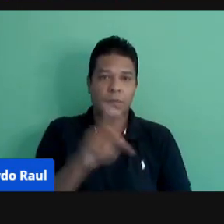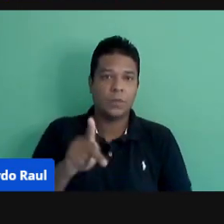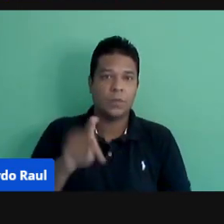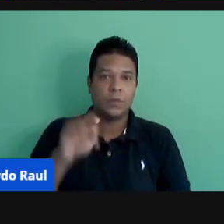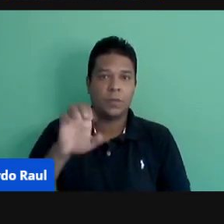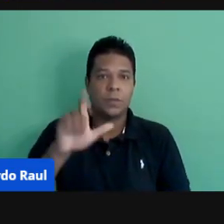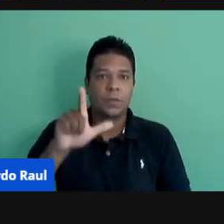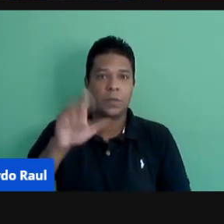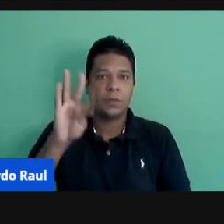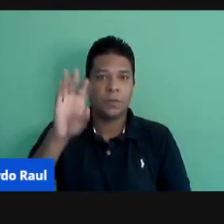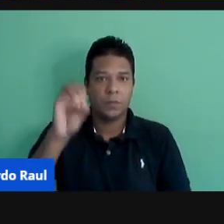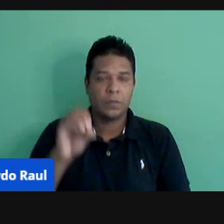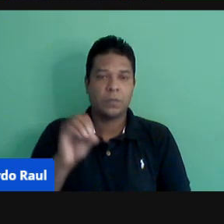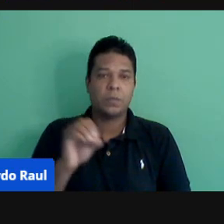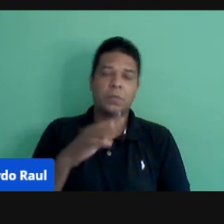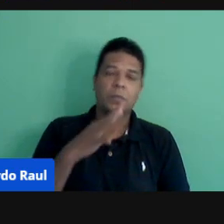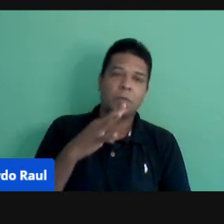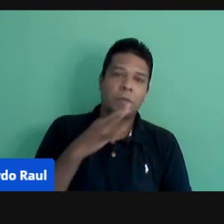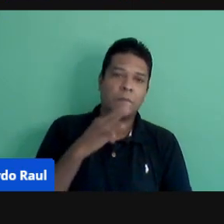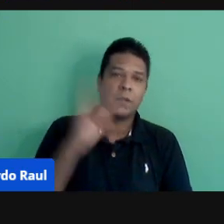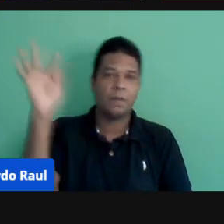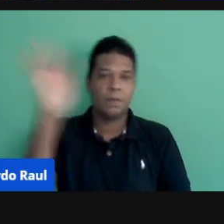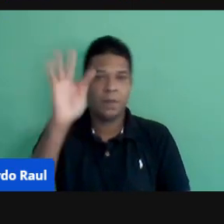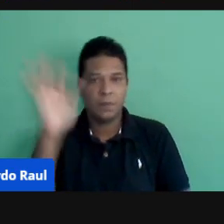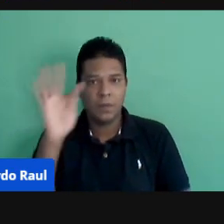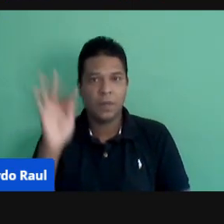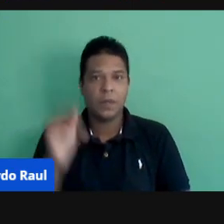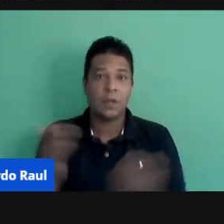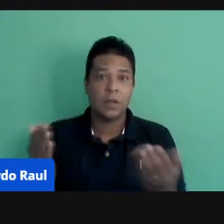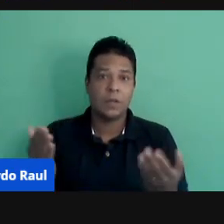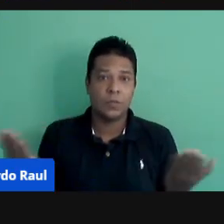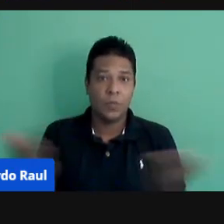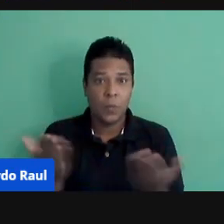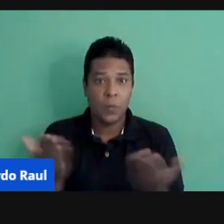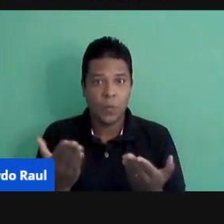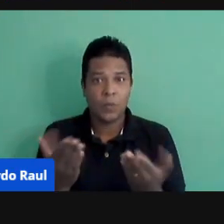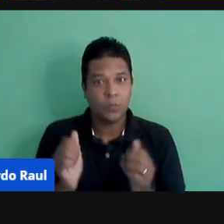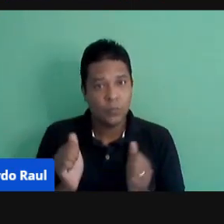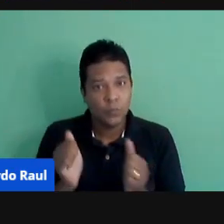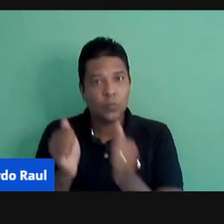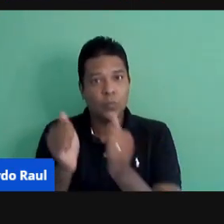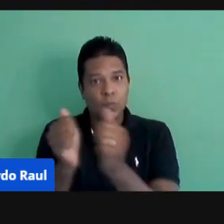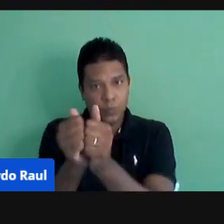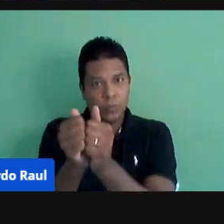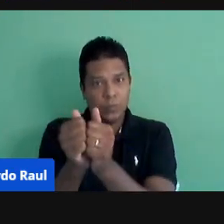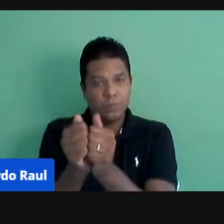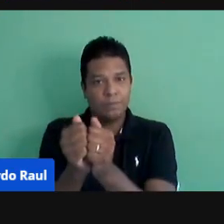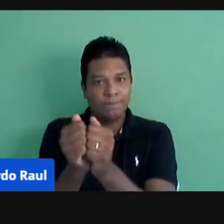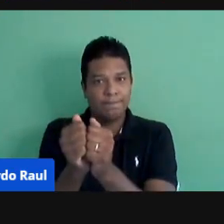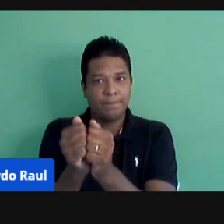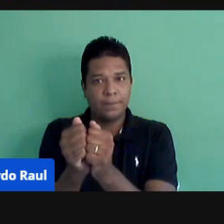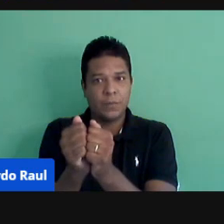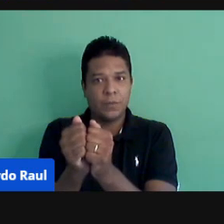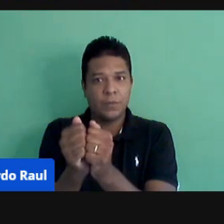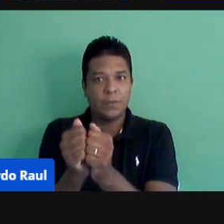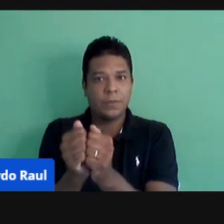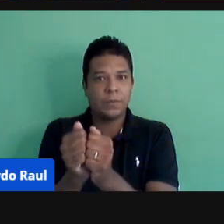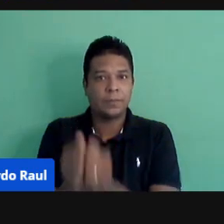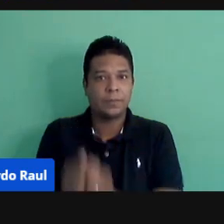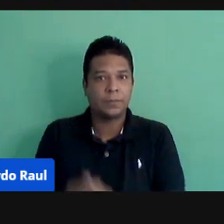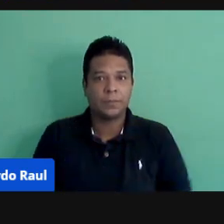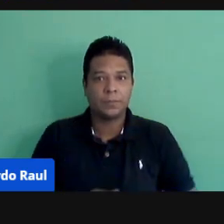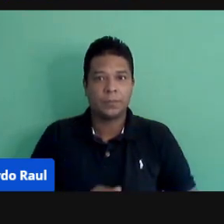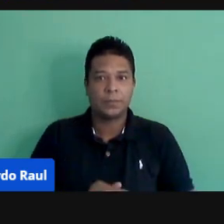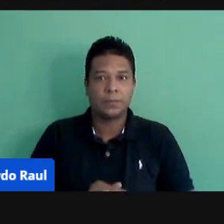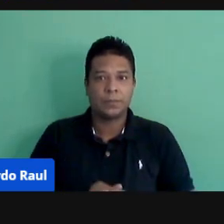de faculdade. E aí hoje eles estão aí, né, fazendo essa parceria com a gente, né, e vão contar